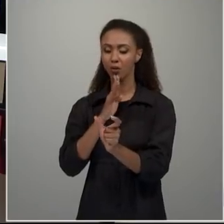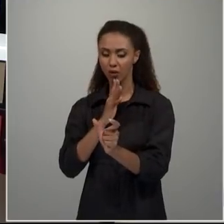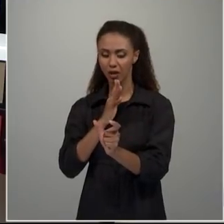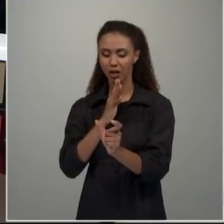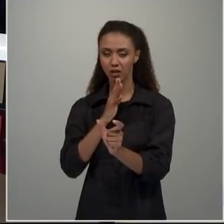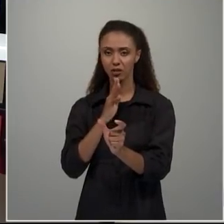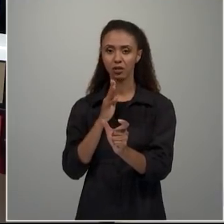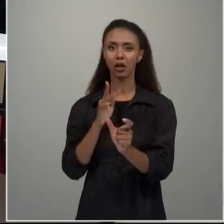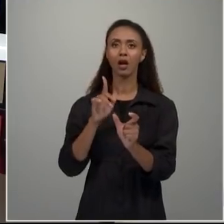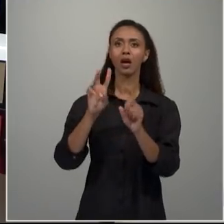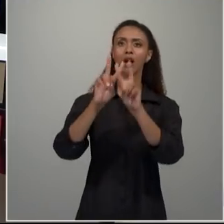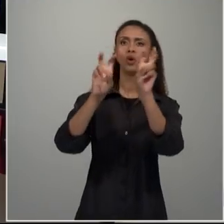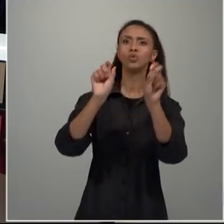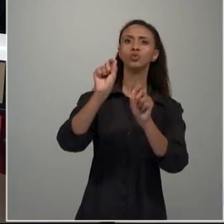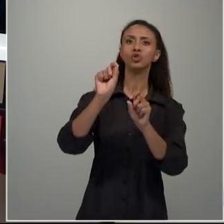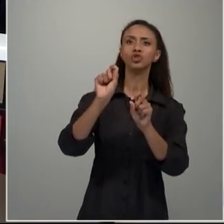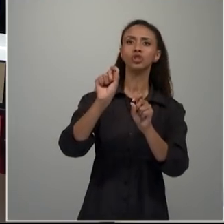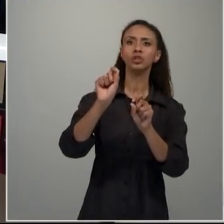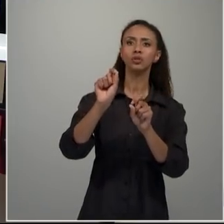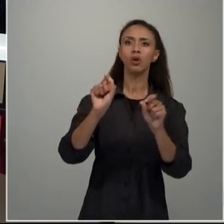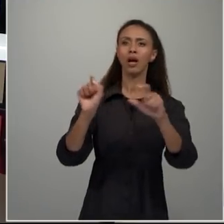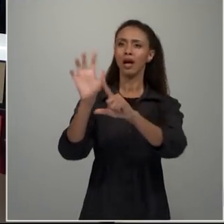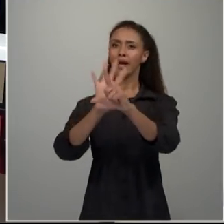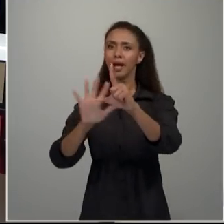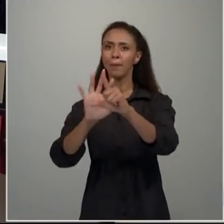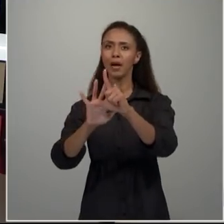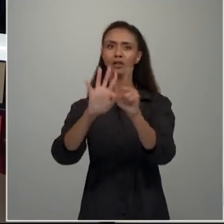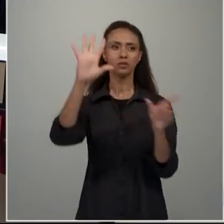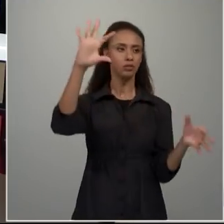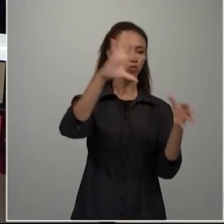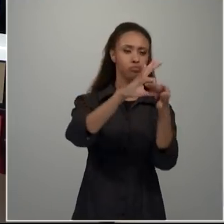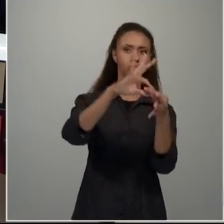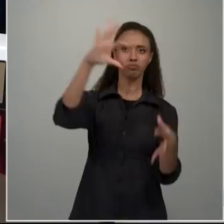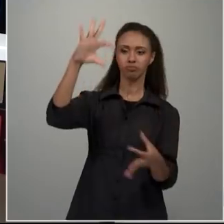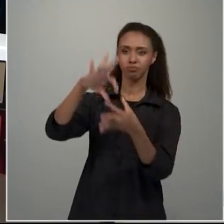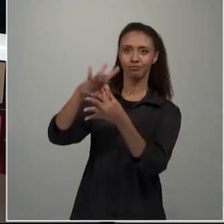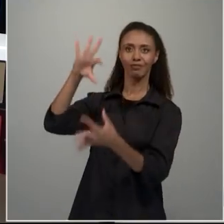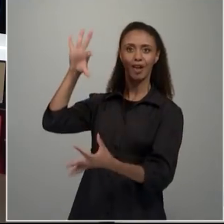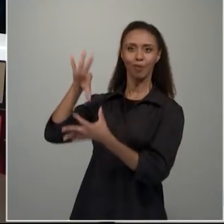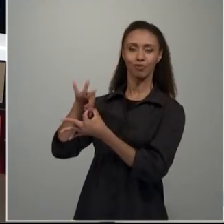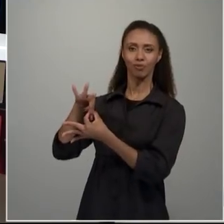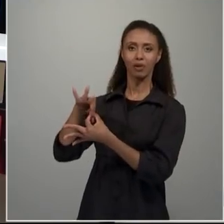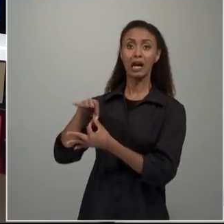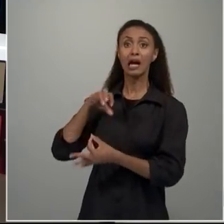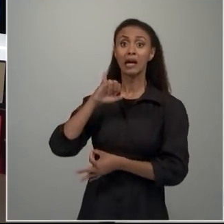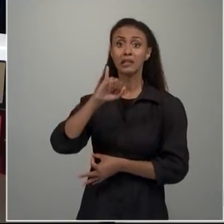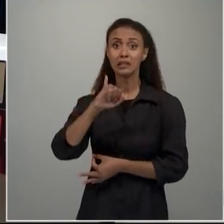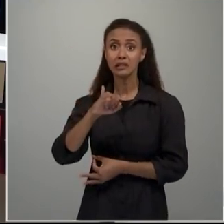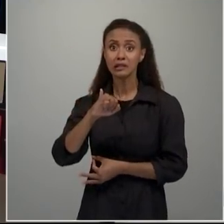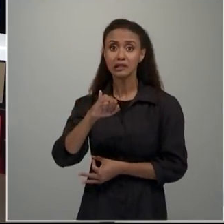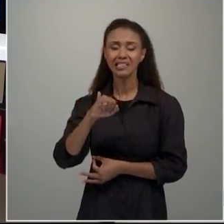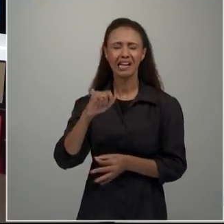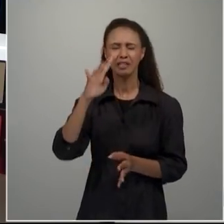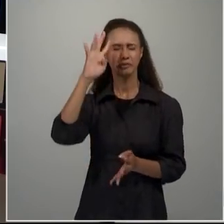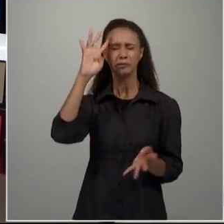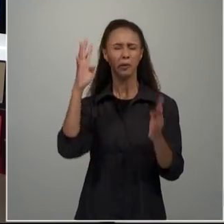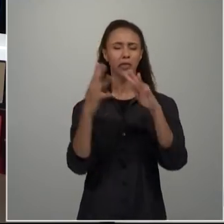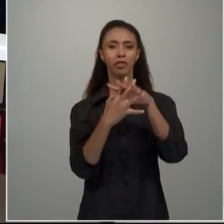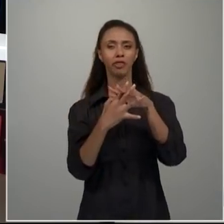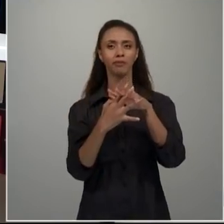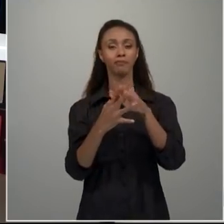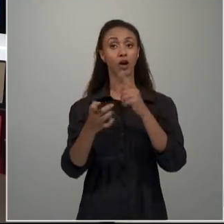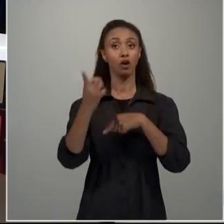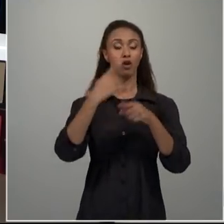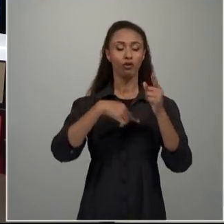títulos com as imagens se nessa hora que você foi fazer um link de algum problema volta porque tem alguma palavra